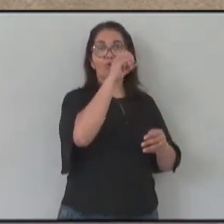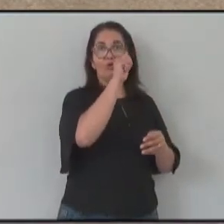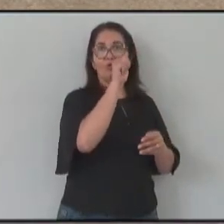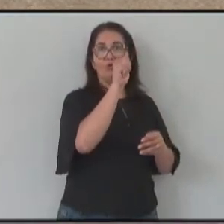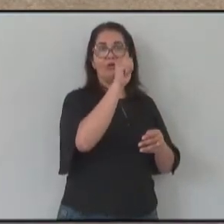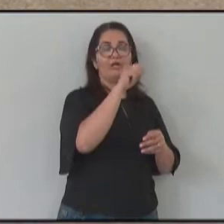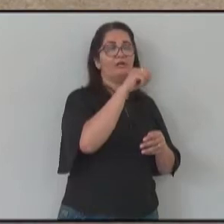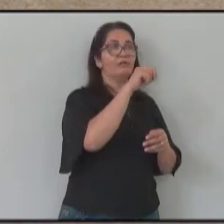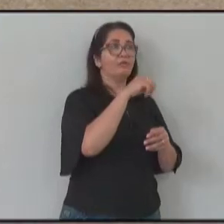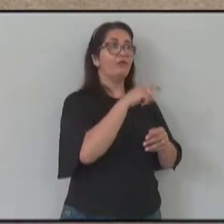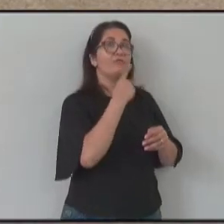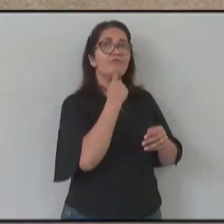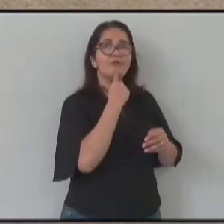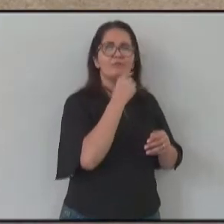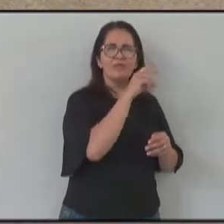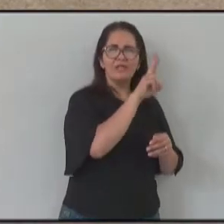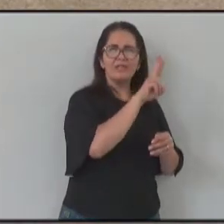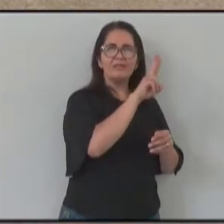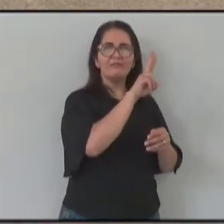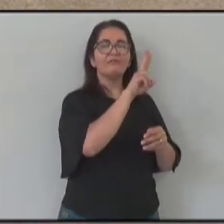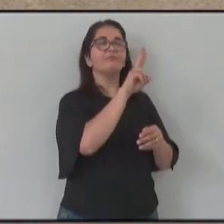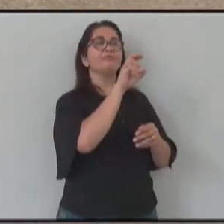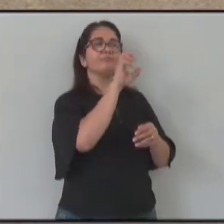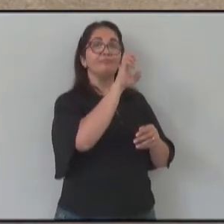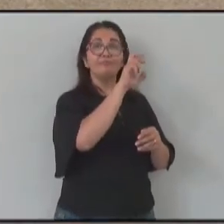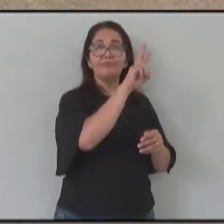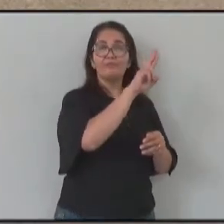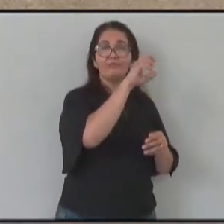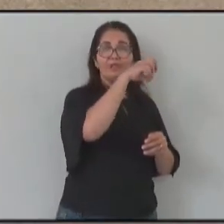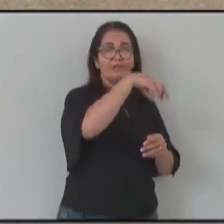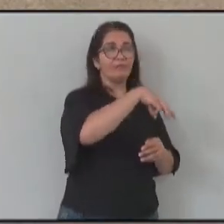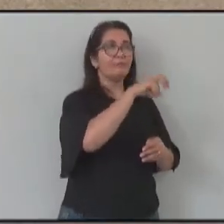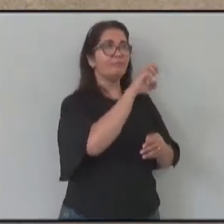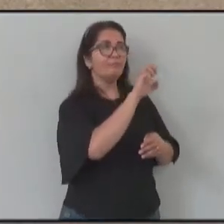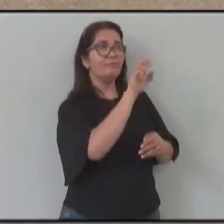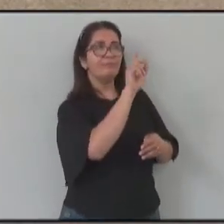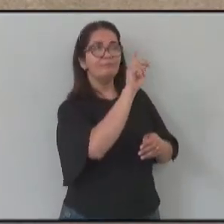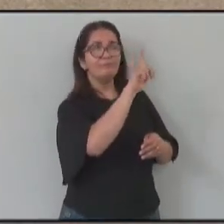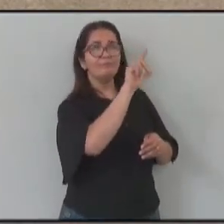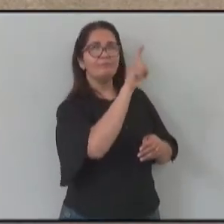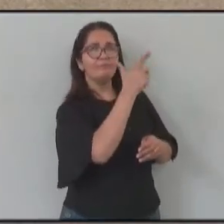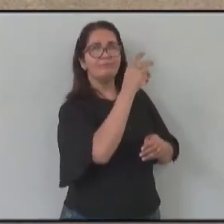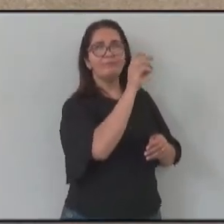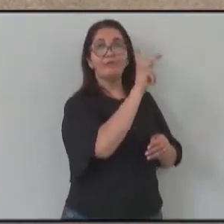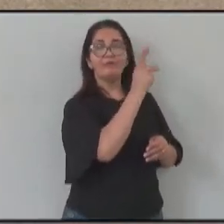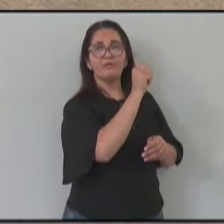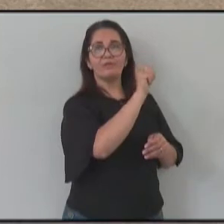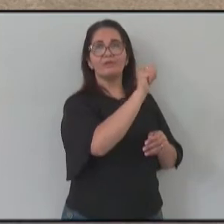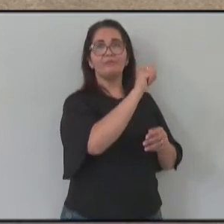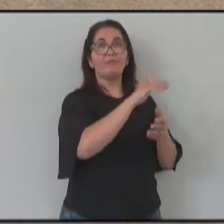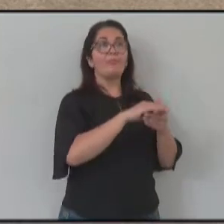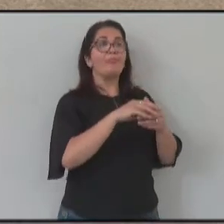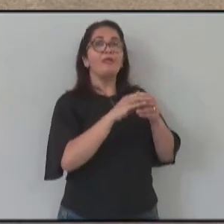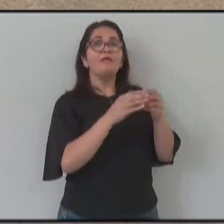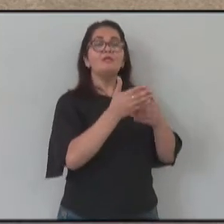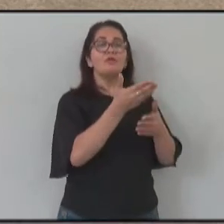amizade. Trocaram-se presentes. Antes de Cabral